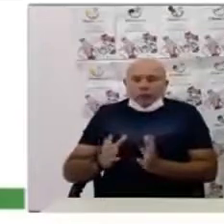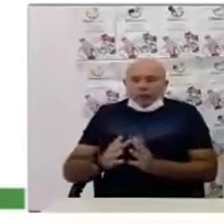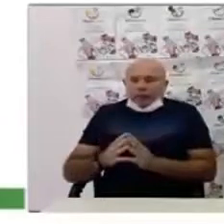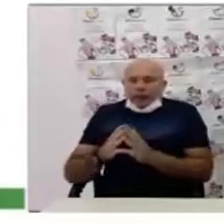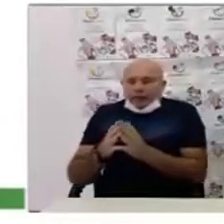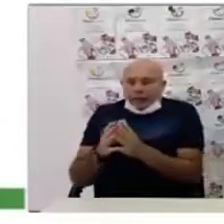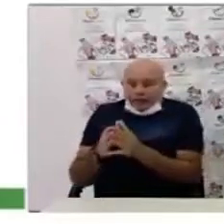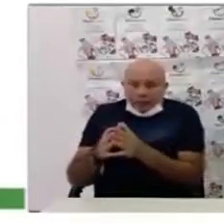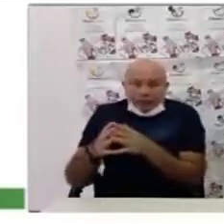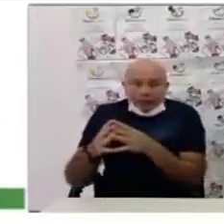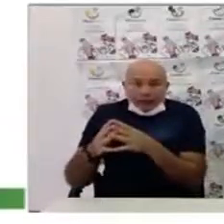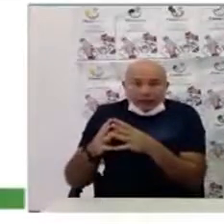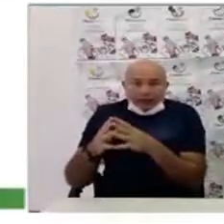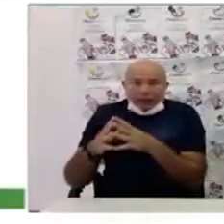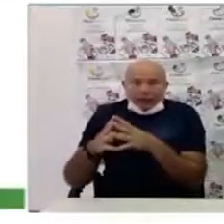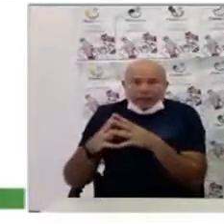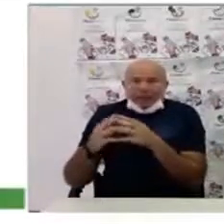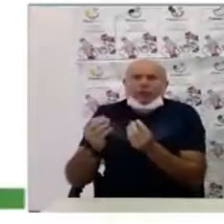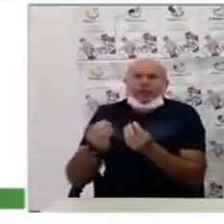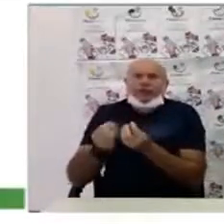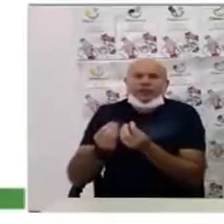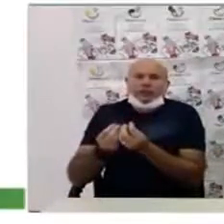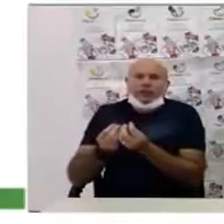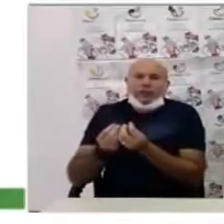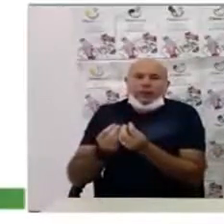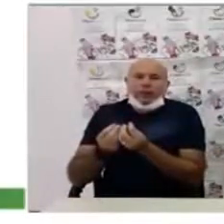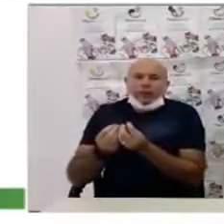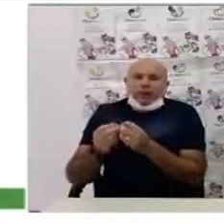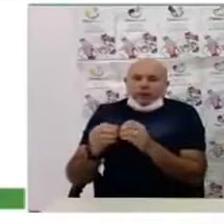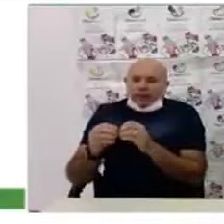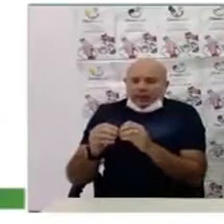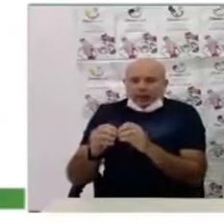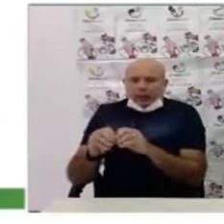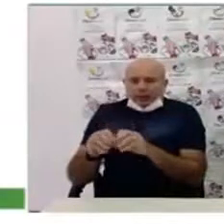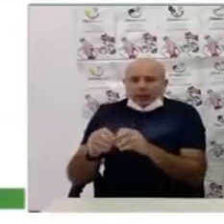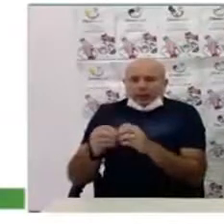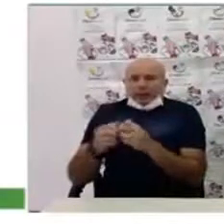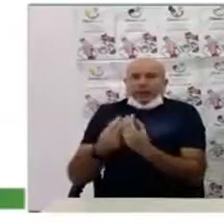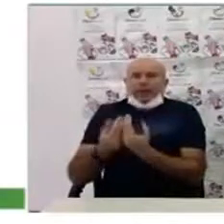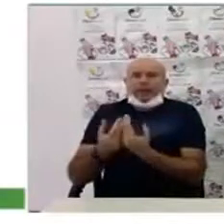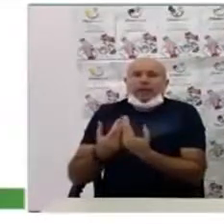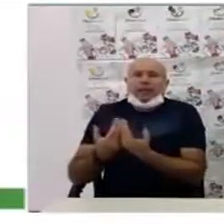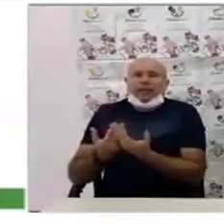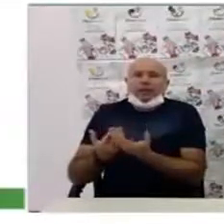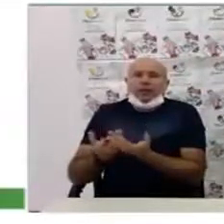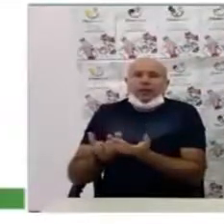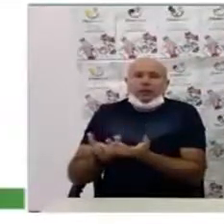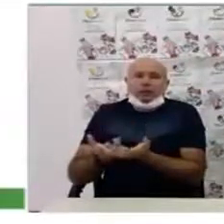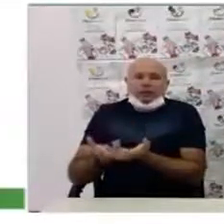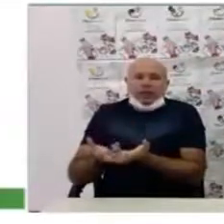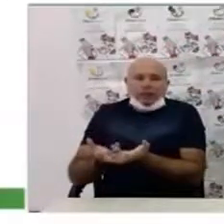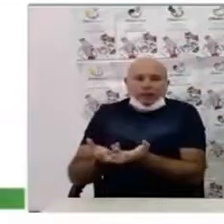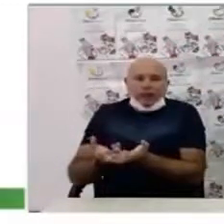Bohr. Aí vai lembrar também o teste da chama, é lindo o teste da chama. Que é o teste da chama, consiste em você pegar uma determinada solução